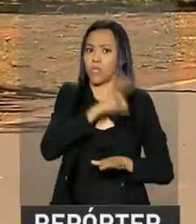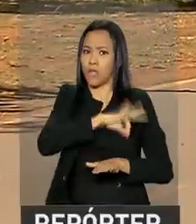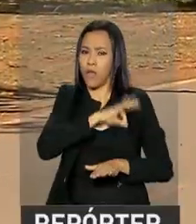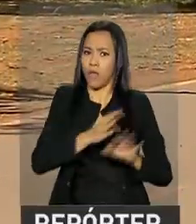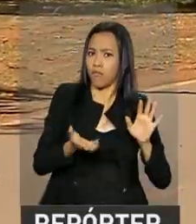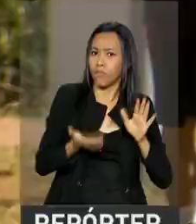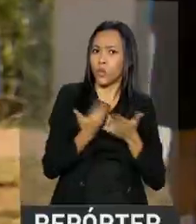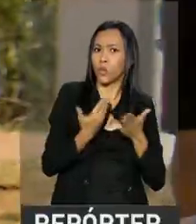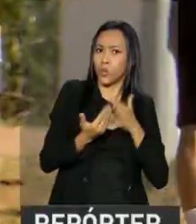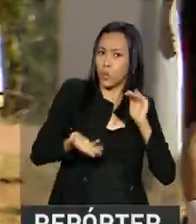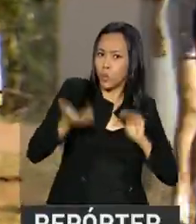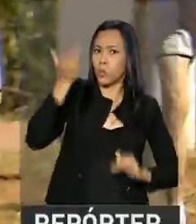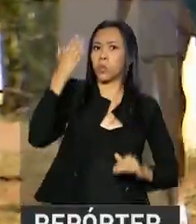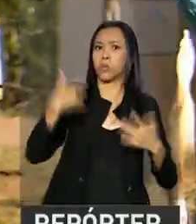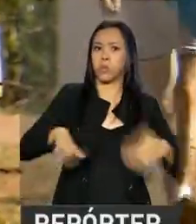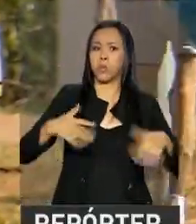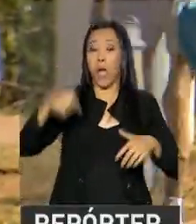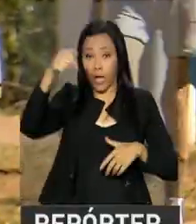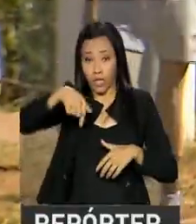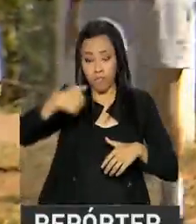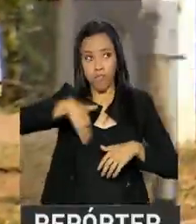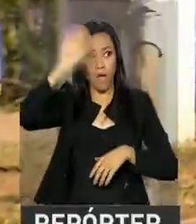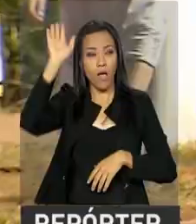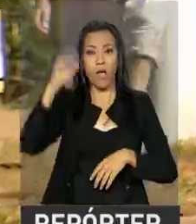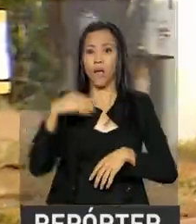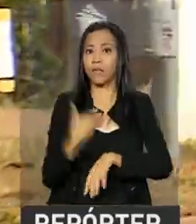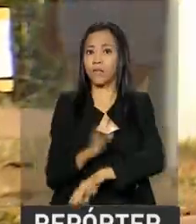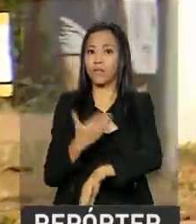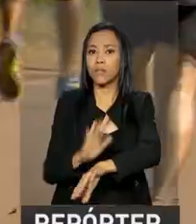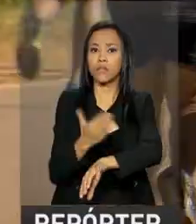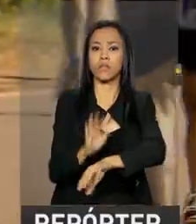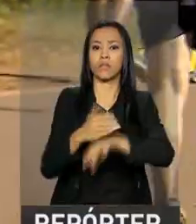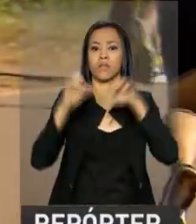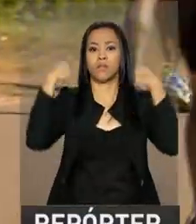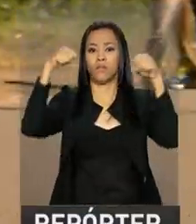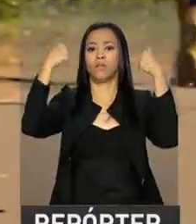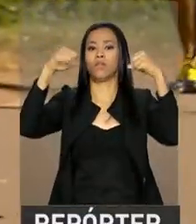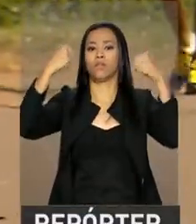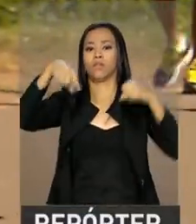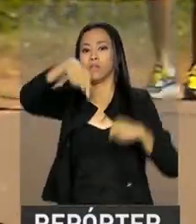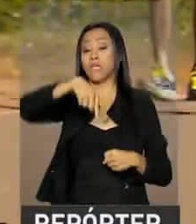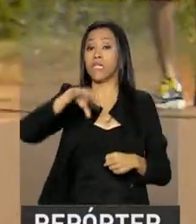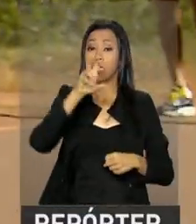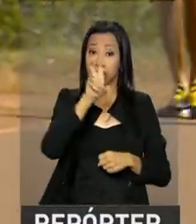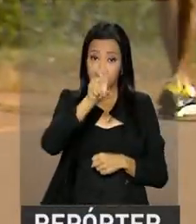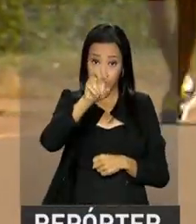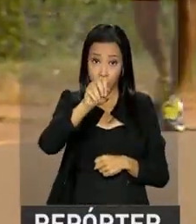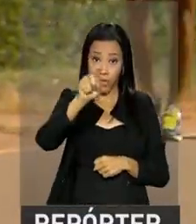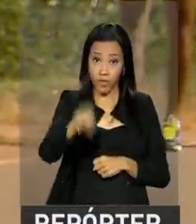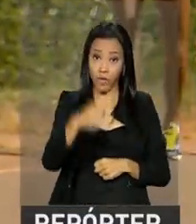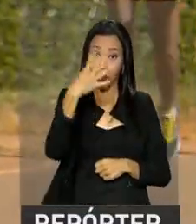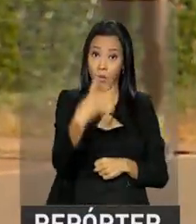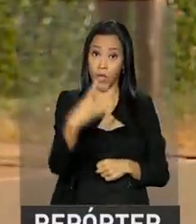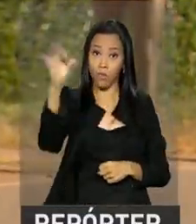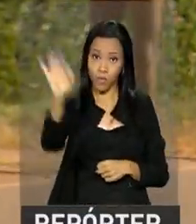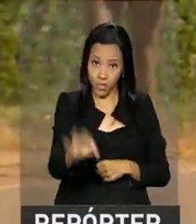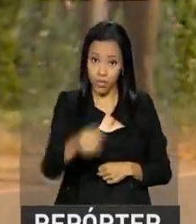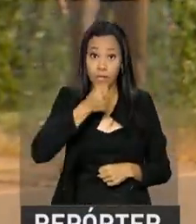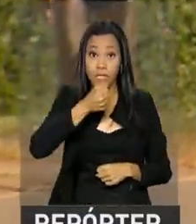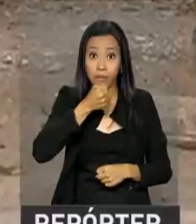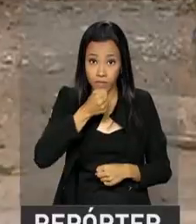país a ser a Unidade da Federação em que mais habitantes praticaram exercícios 50,4 dos